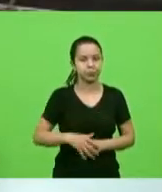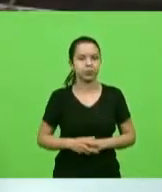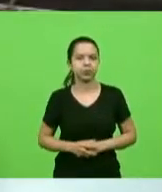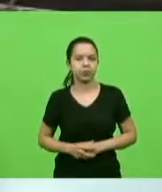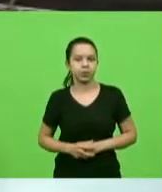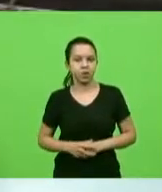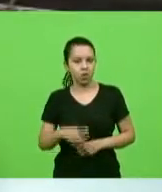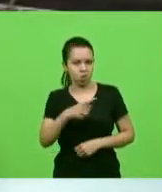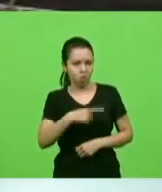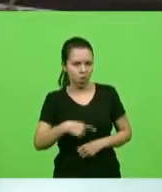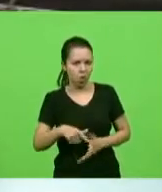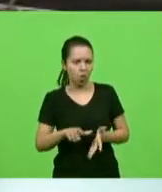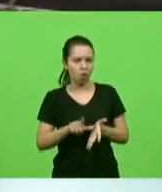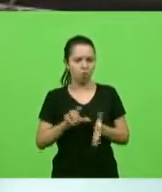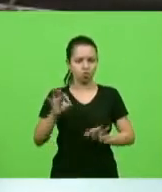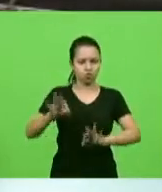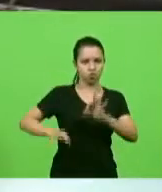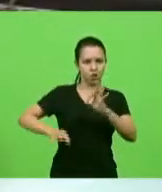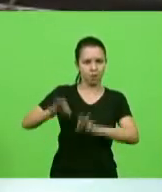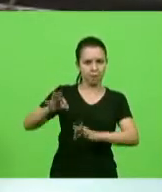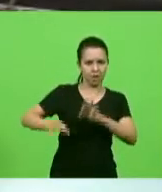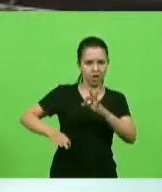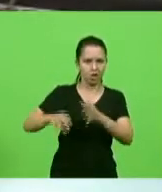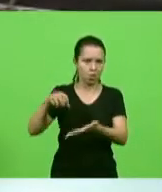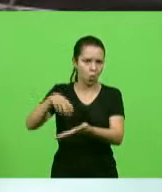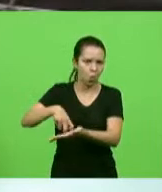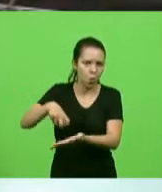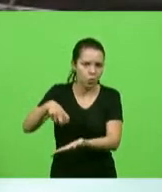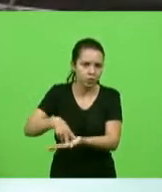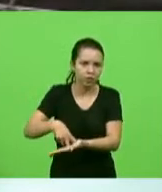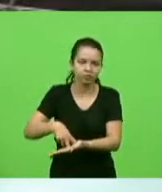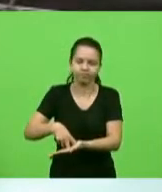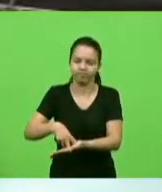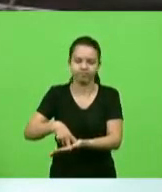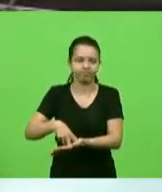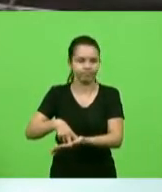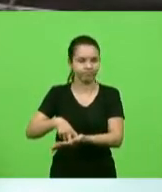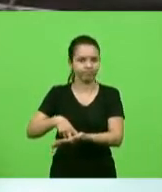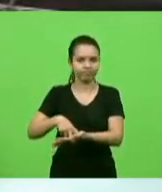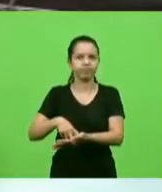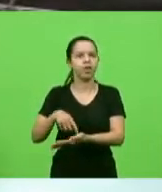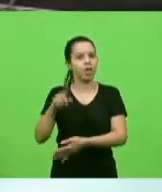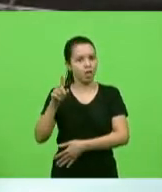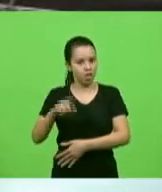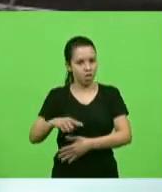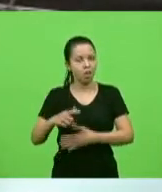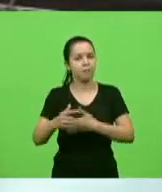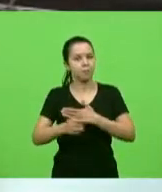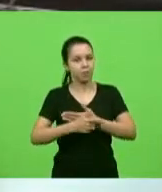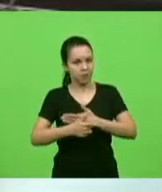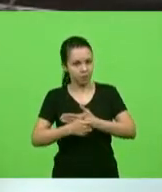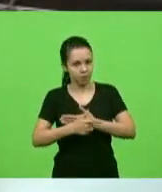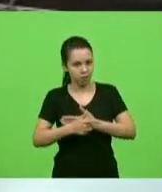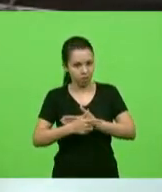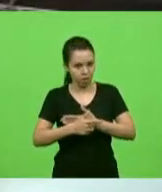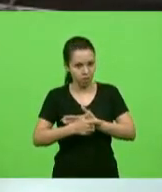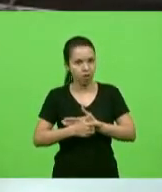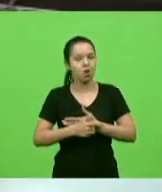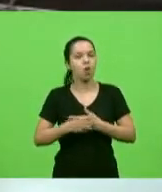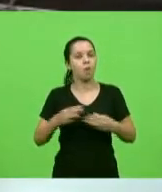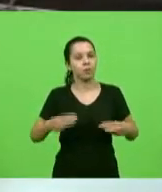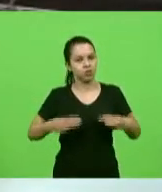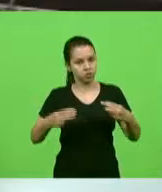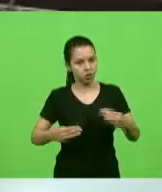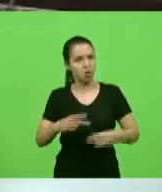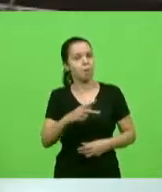é fazendo pré-julgamentos e nem condenando. Este é um papel que cabe ao